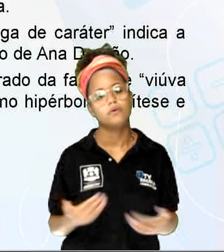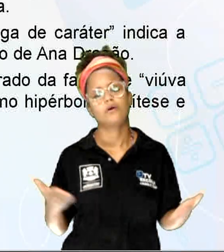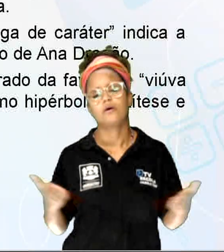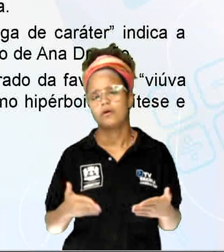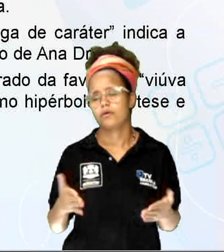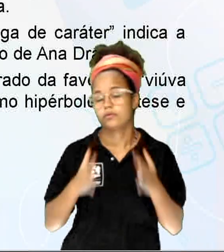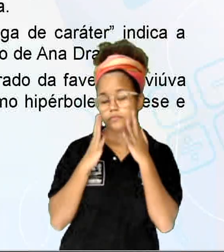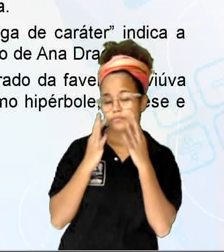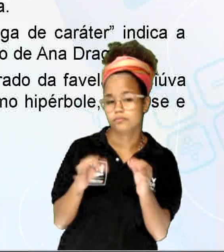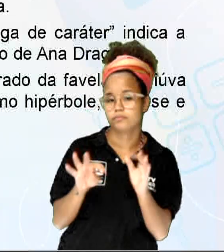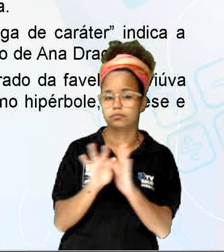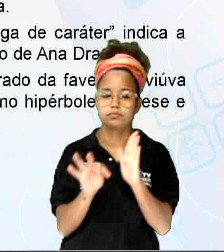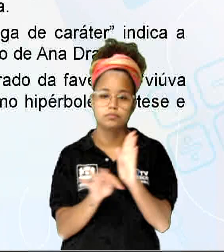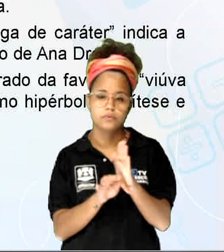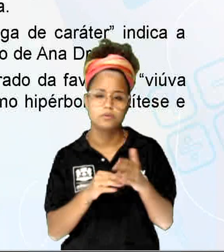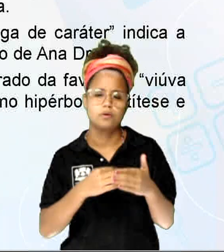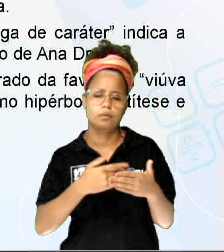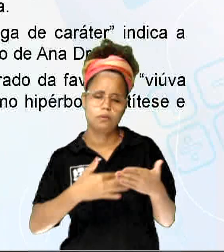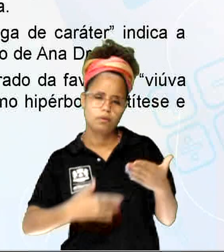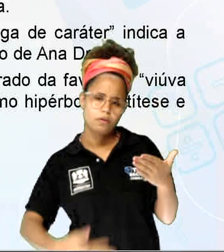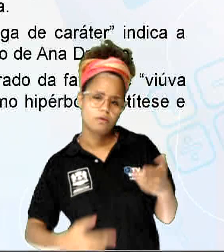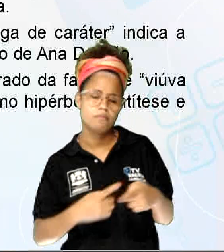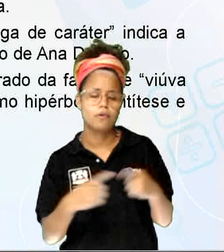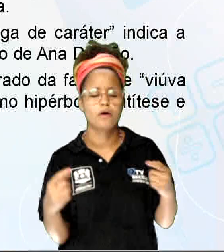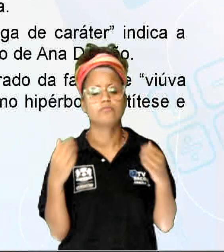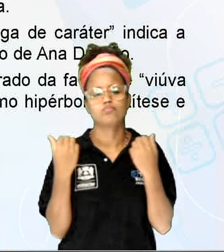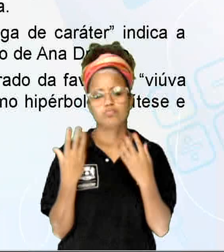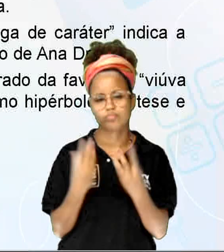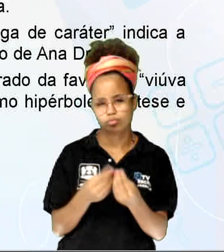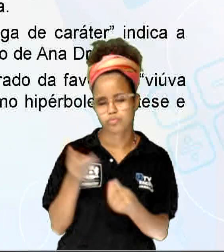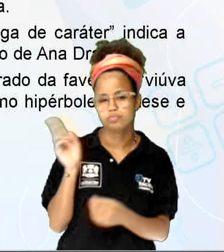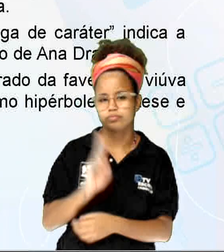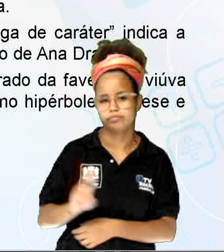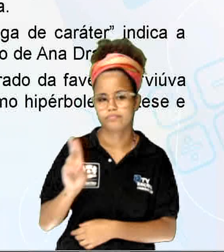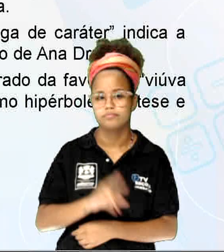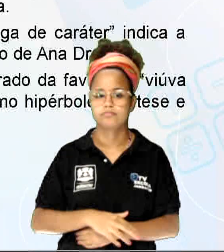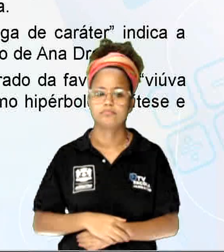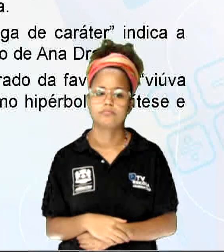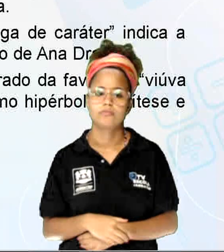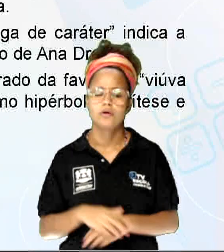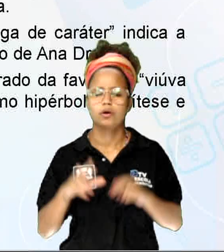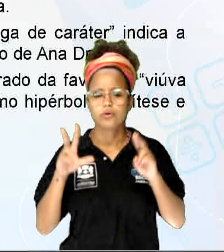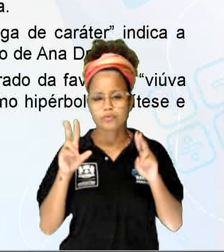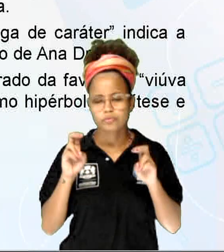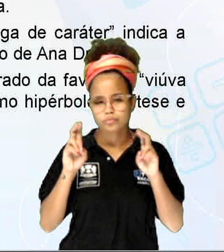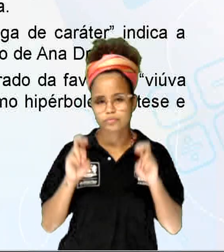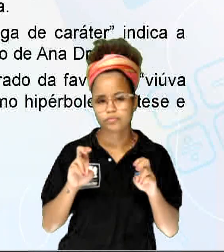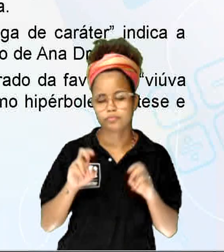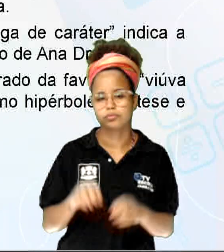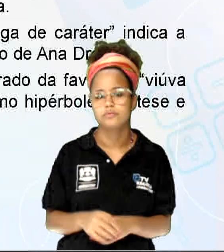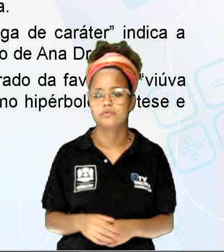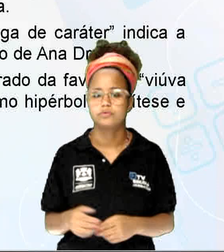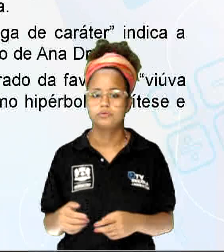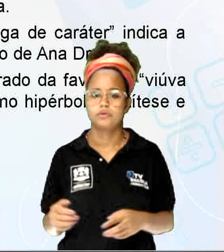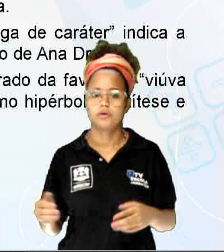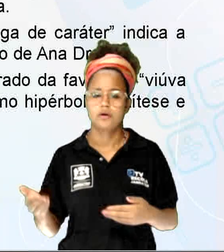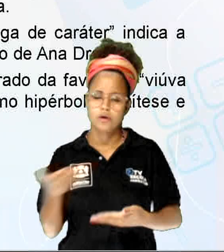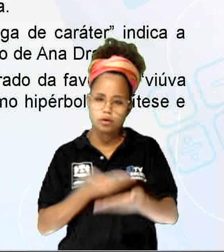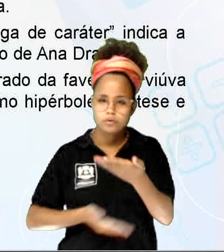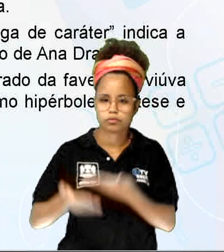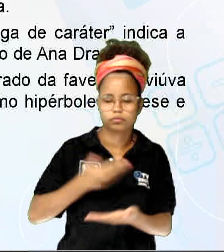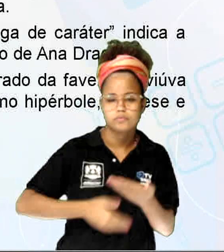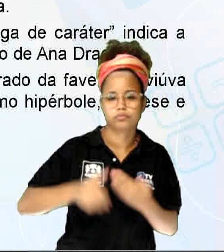ele foi longo, mas ele foi bastante utilizado, né? Então, com relação aos recursos sintáticos, semânticos